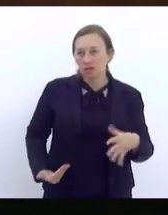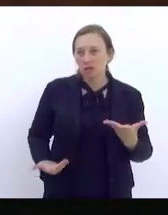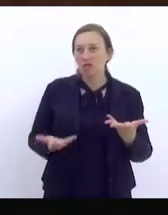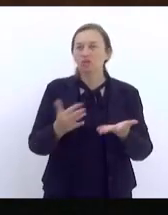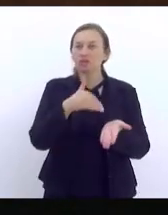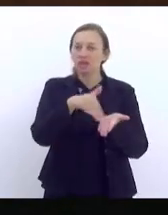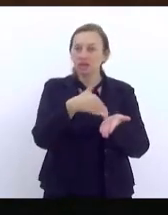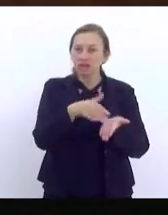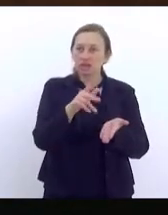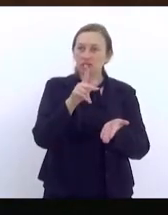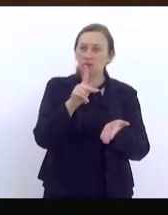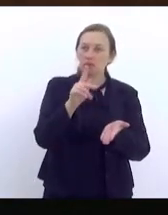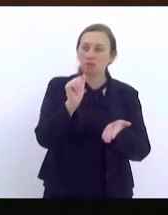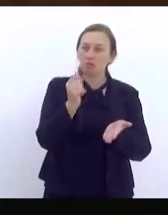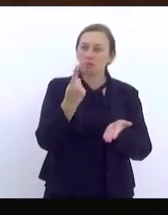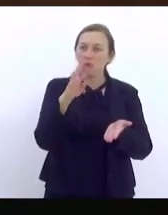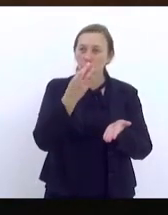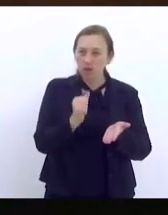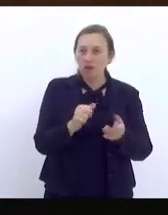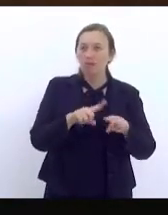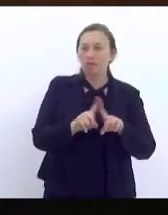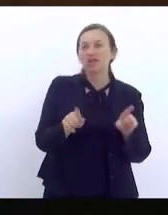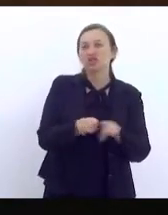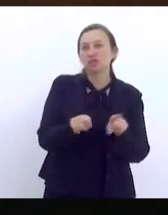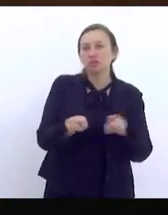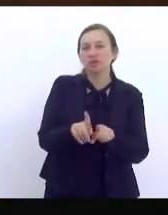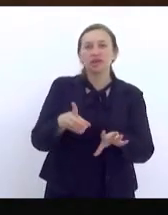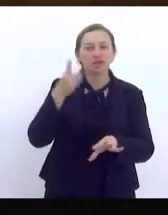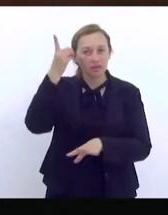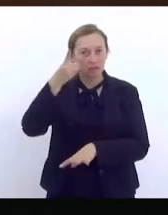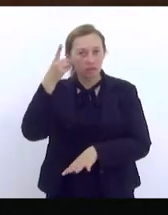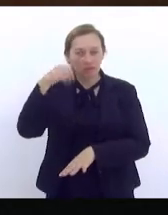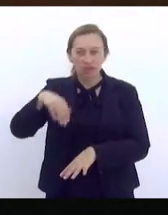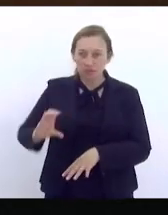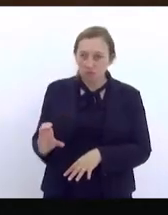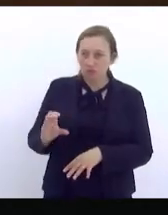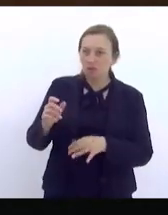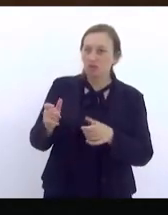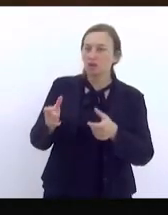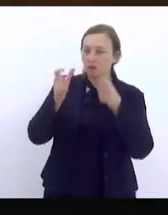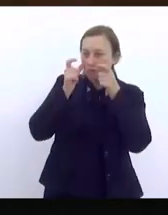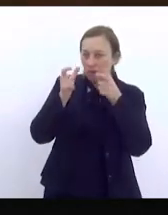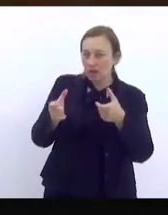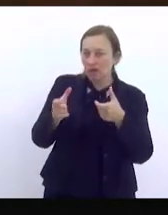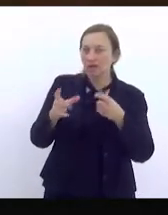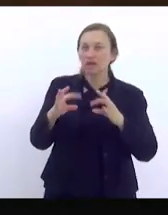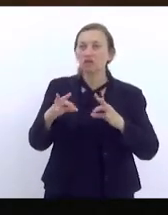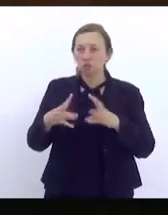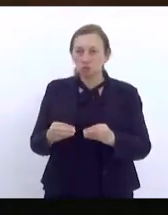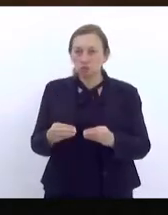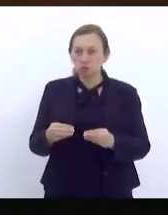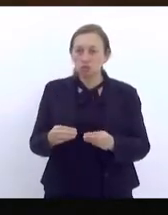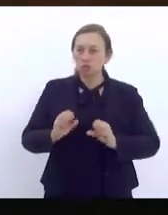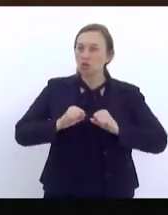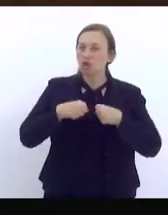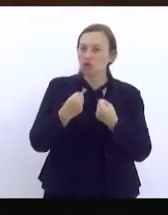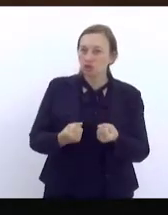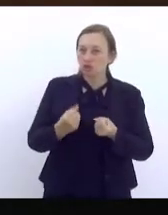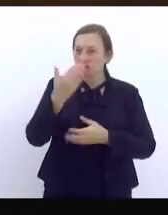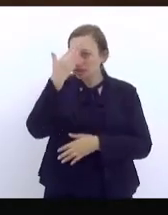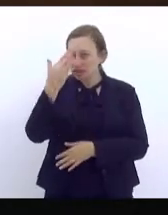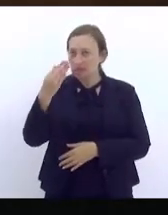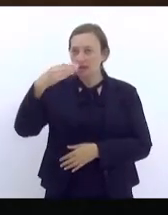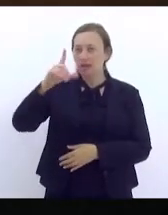mas sobretudo do autor Deputado mink sempre muito generoso cordato democrático e aí teve um esforço agradecer